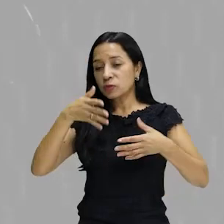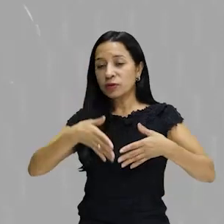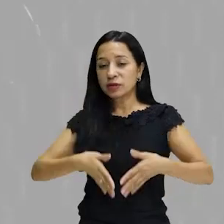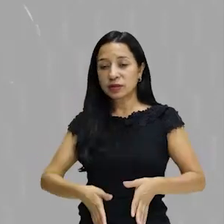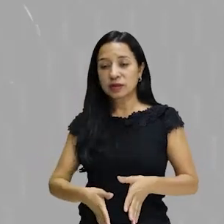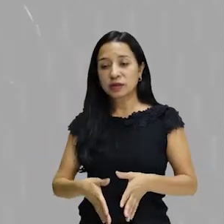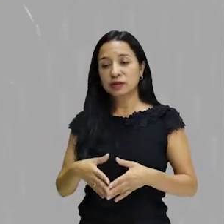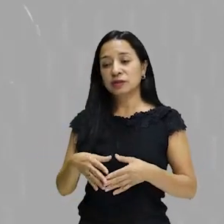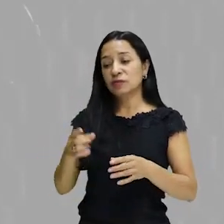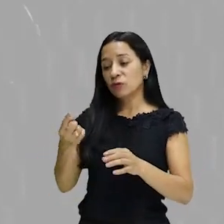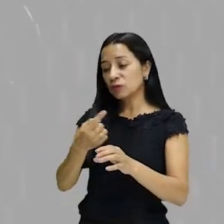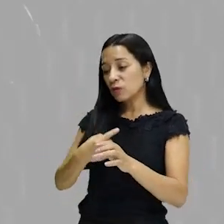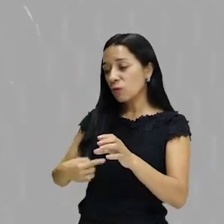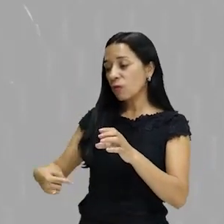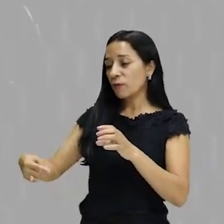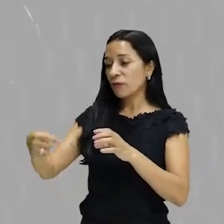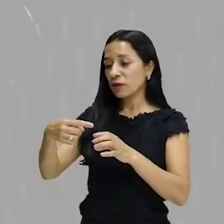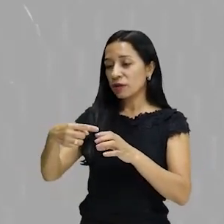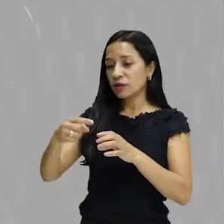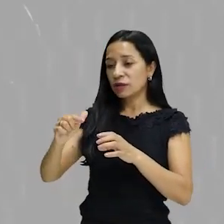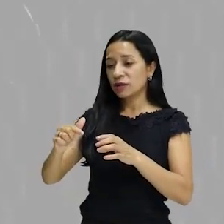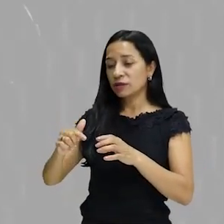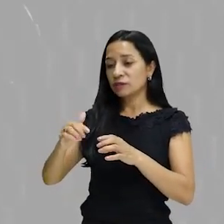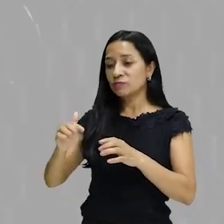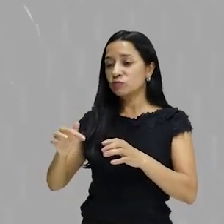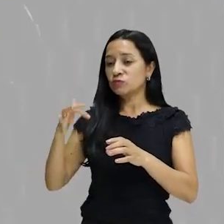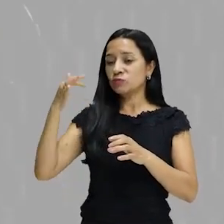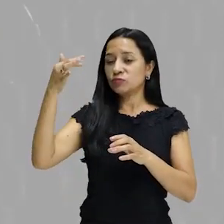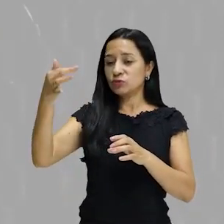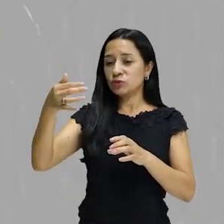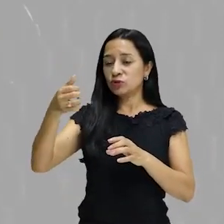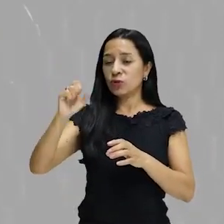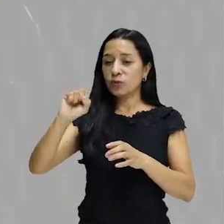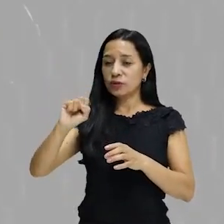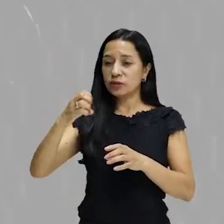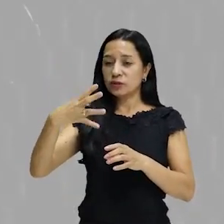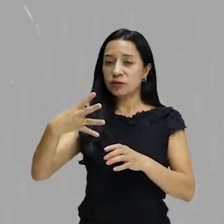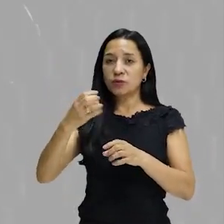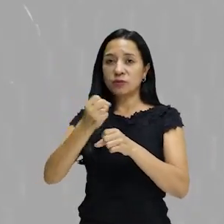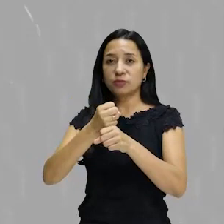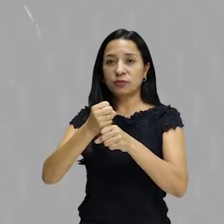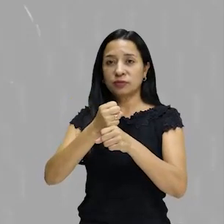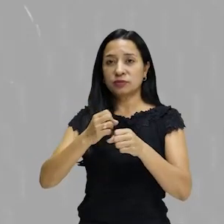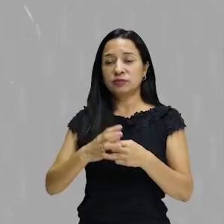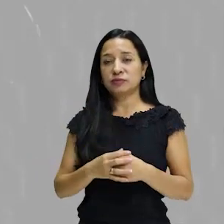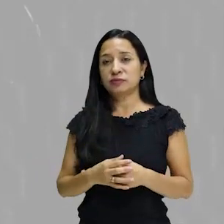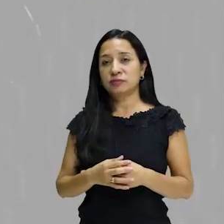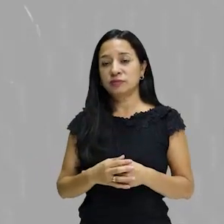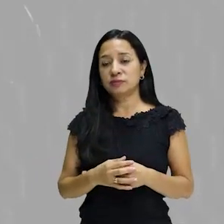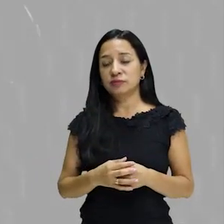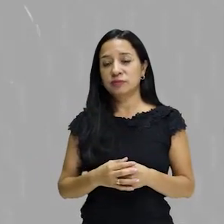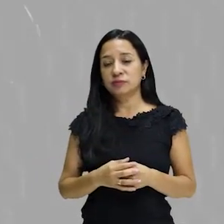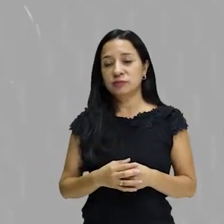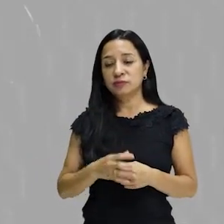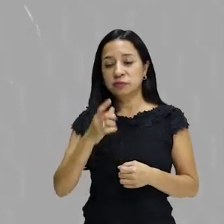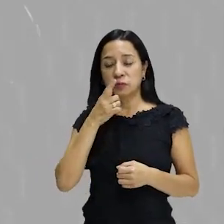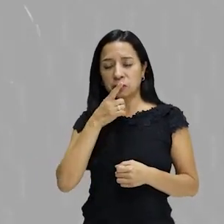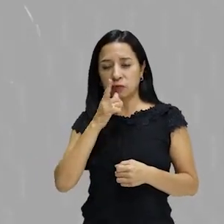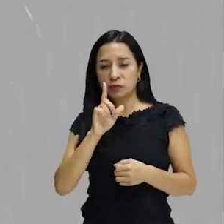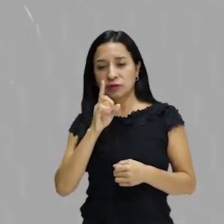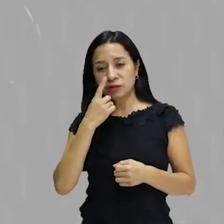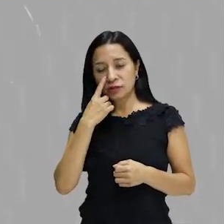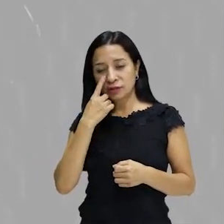volta completa, vai ser só daqui a 84 anos. Então, só consegue ver, né? Já depois de idoso,